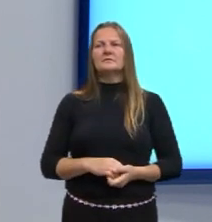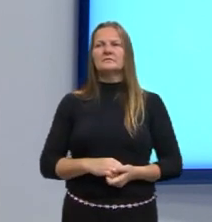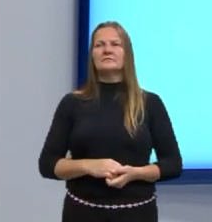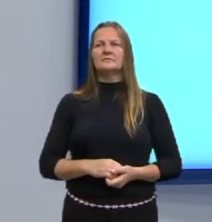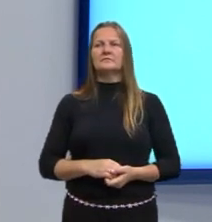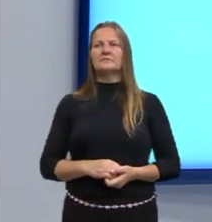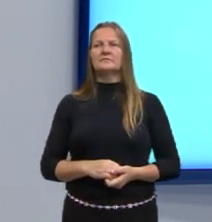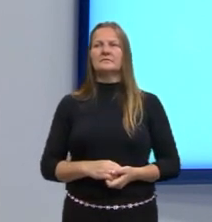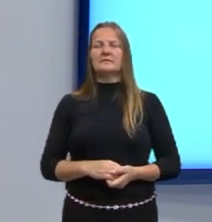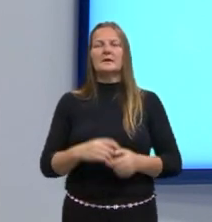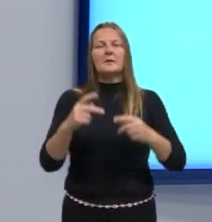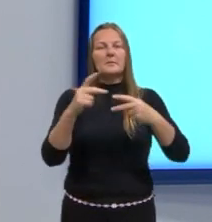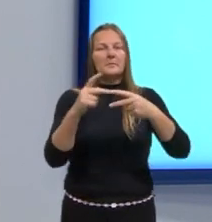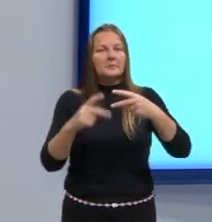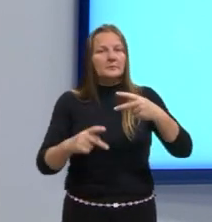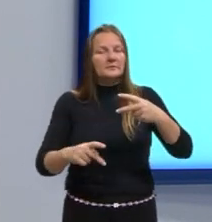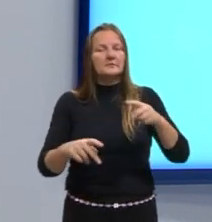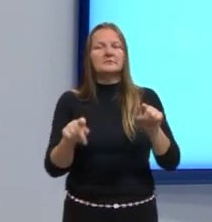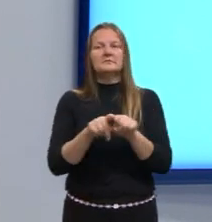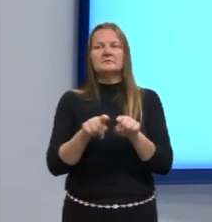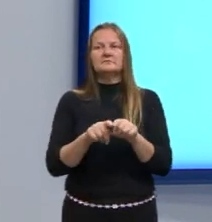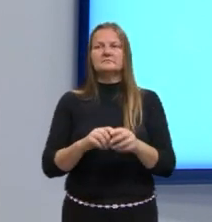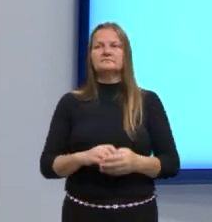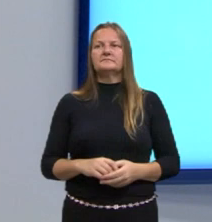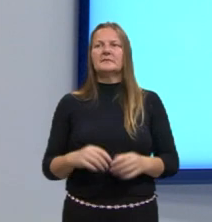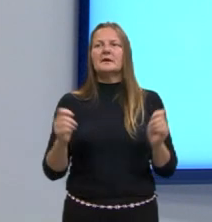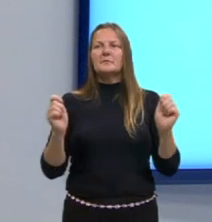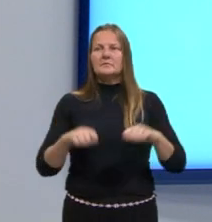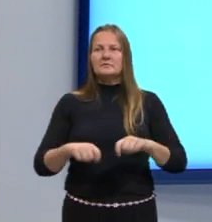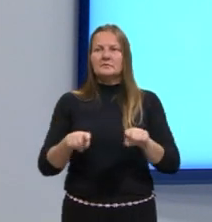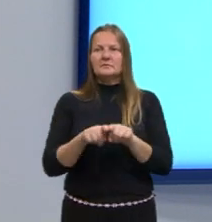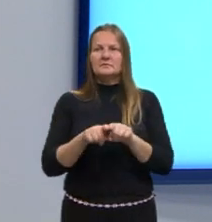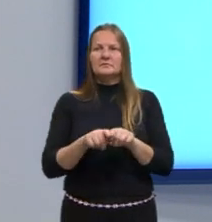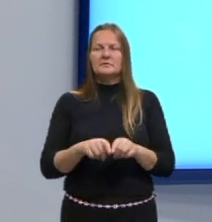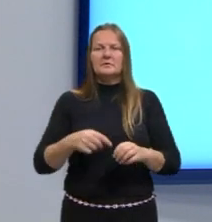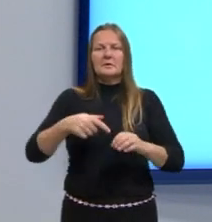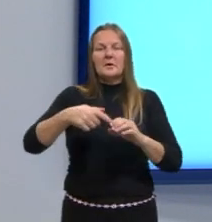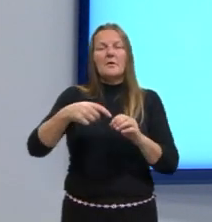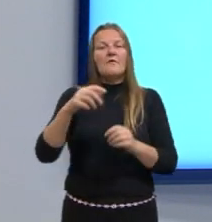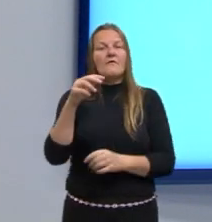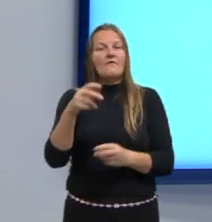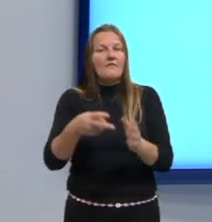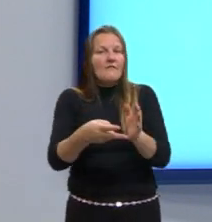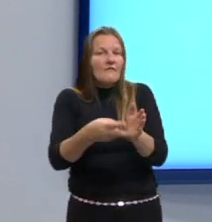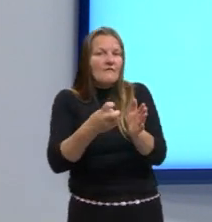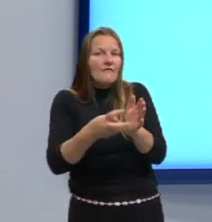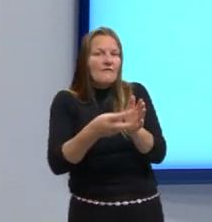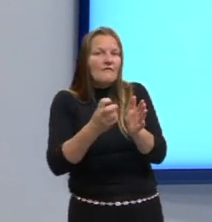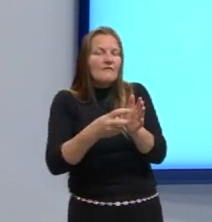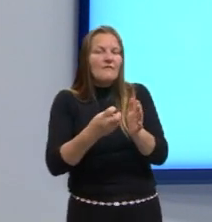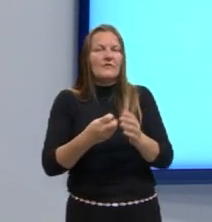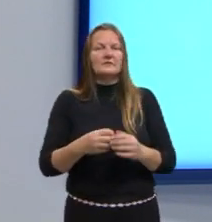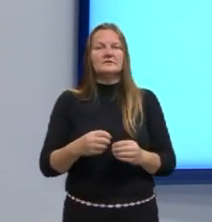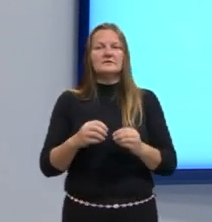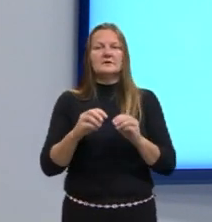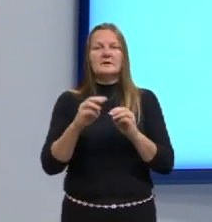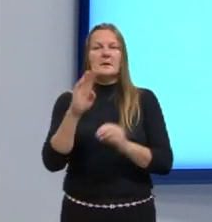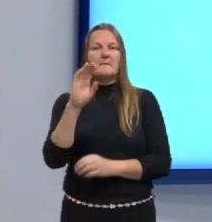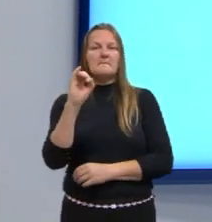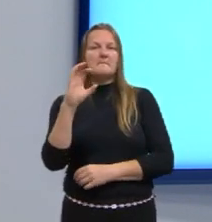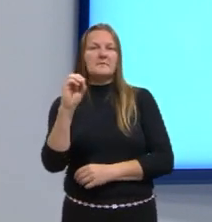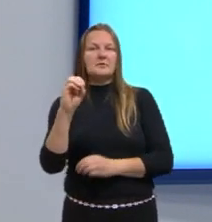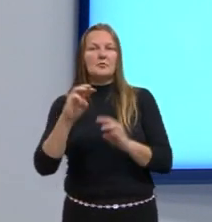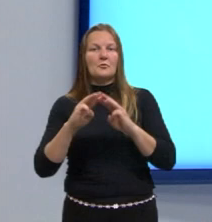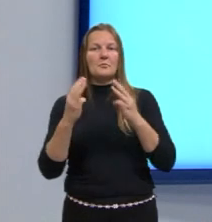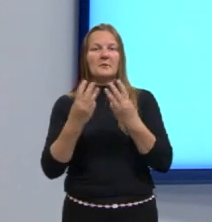as proteínas também pode ser obtidos de fontes refaces né porque a gente pode misturar biomassa com o